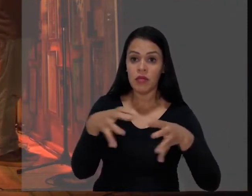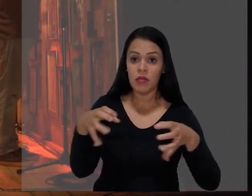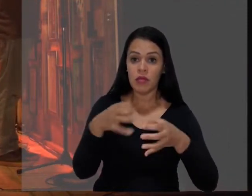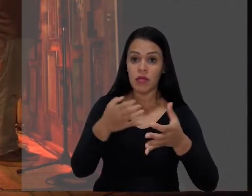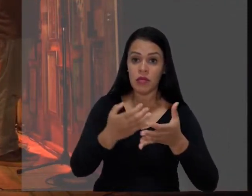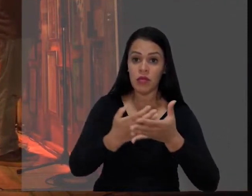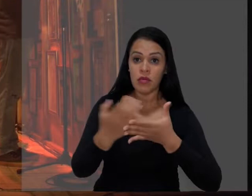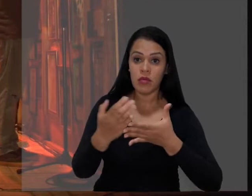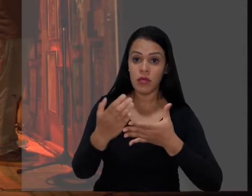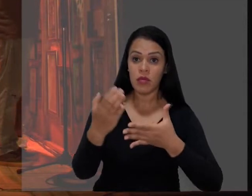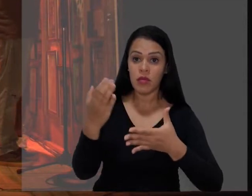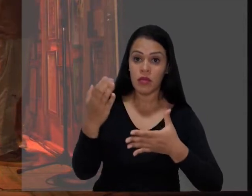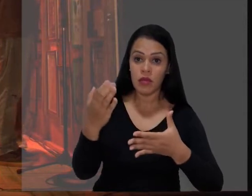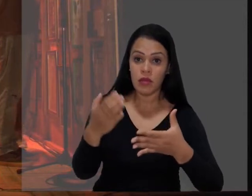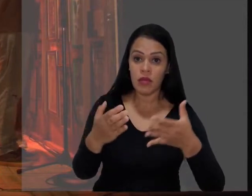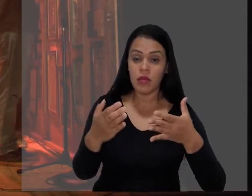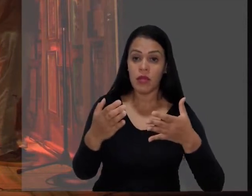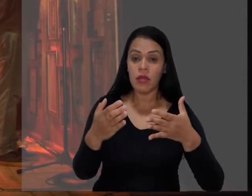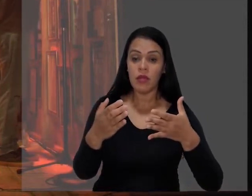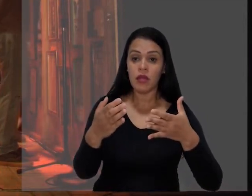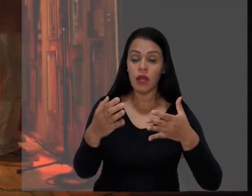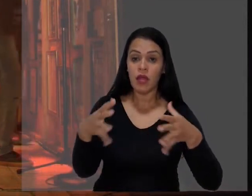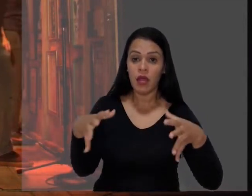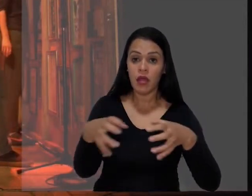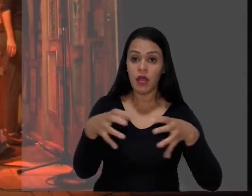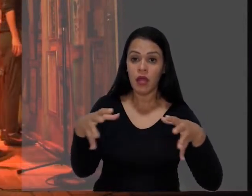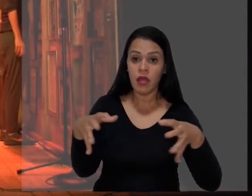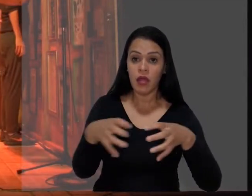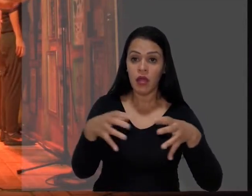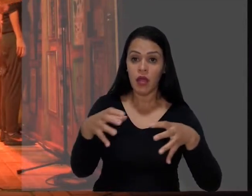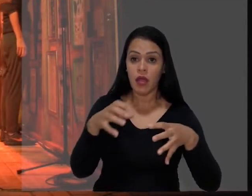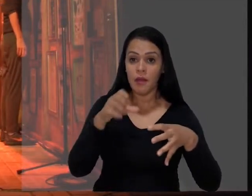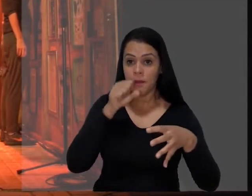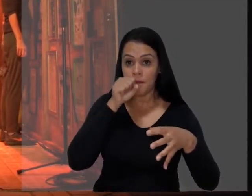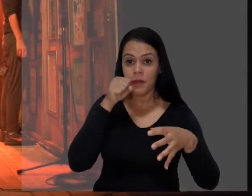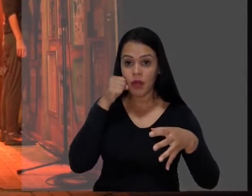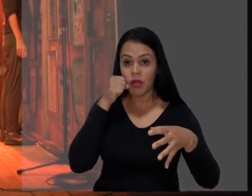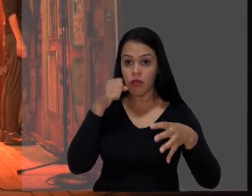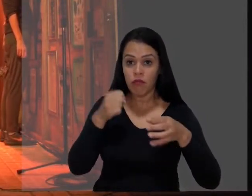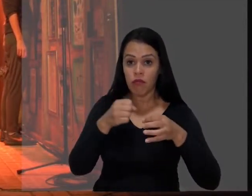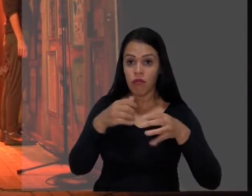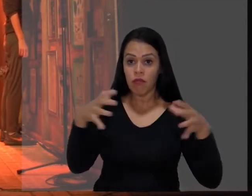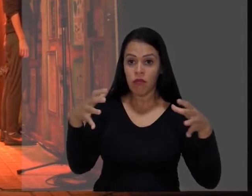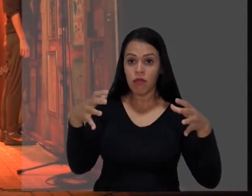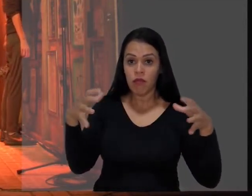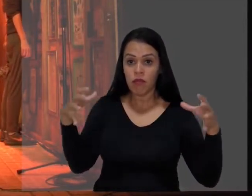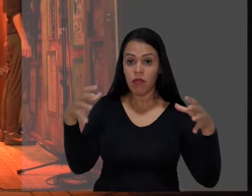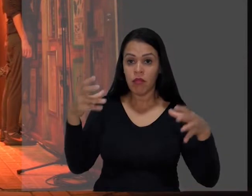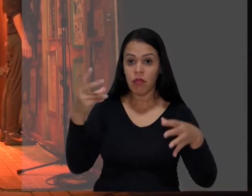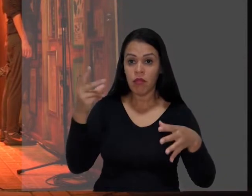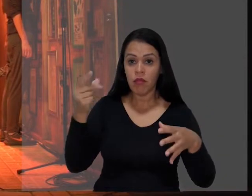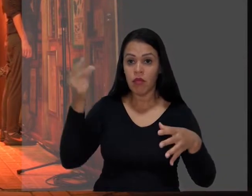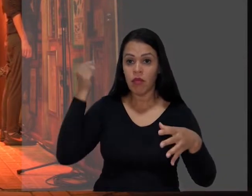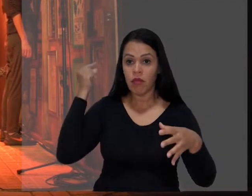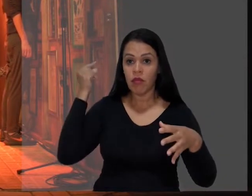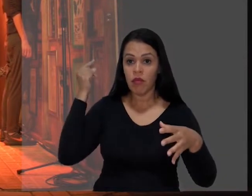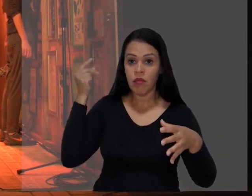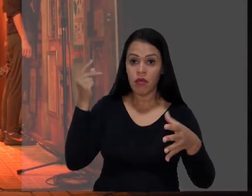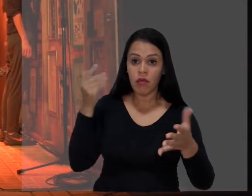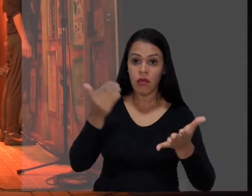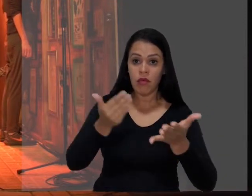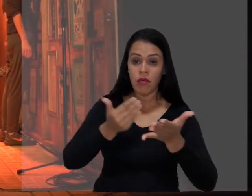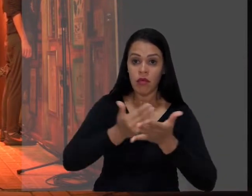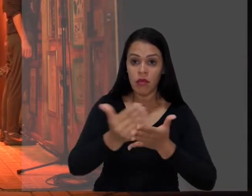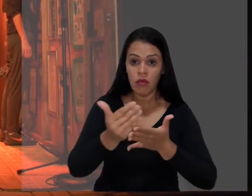novo? Pós-dramático, amassar. Pão. Fermento. Antigo. Começar.